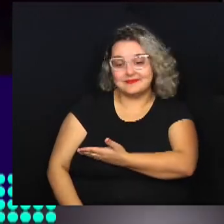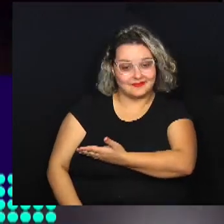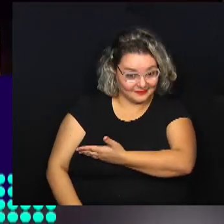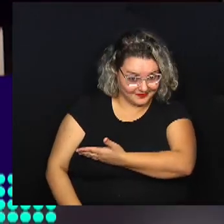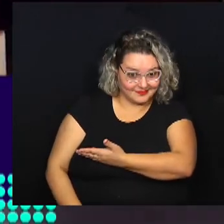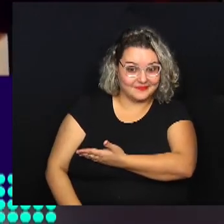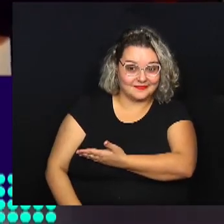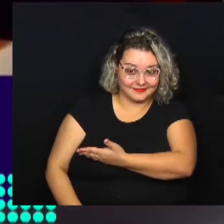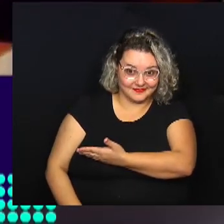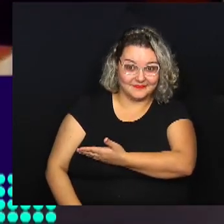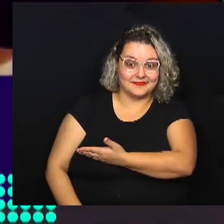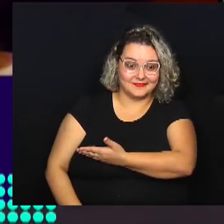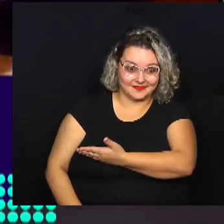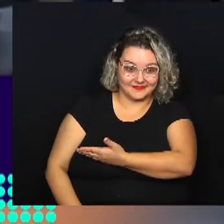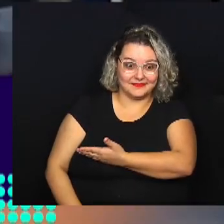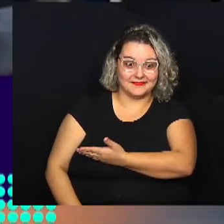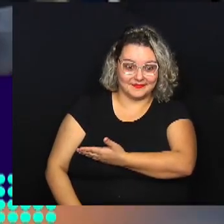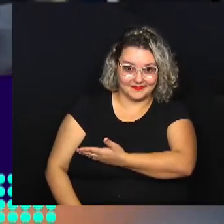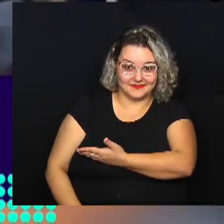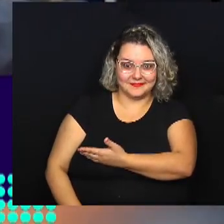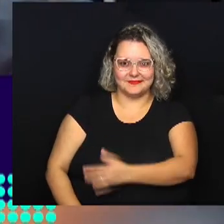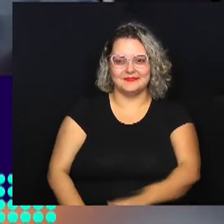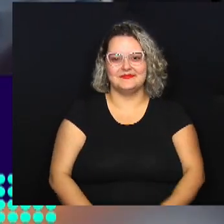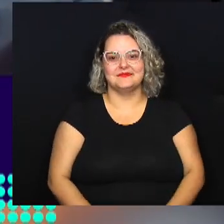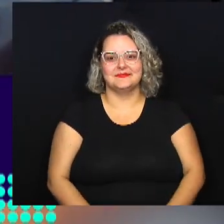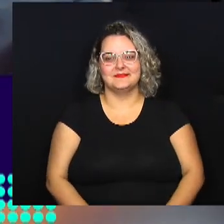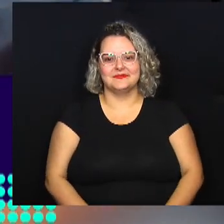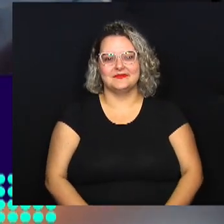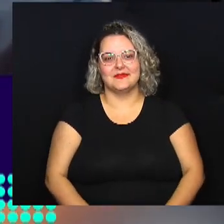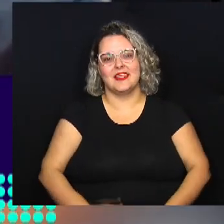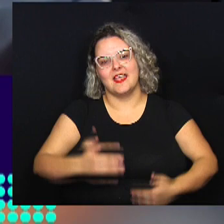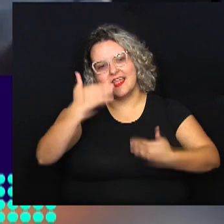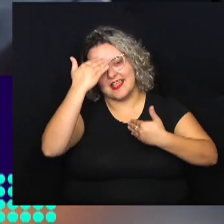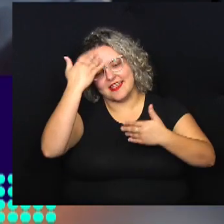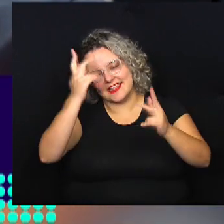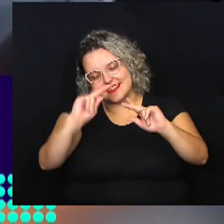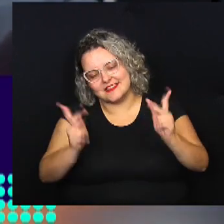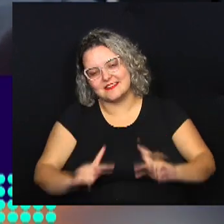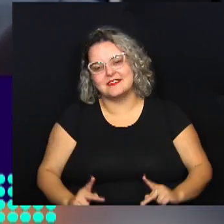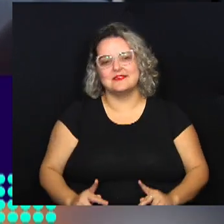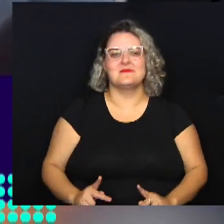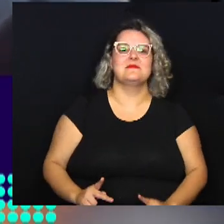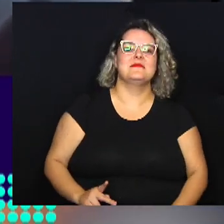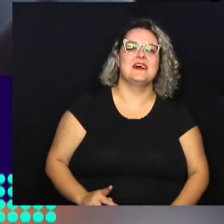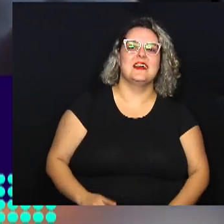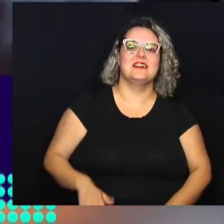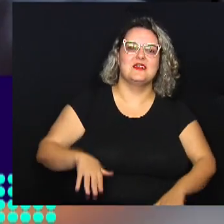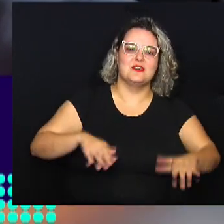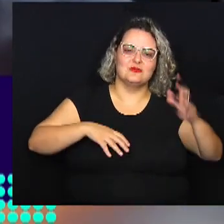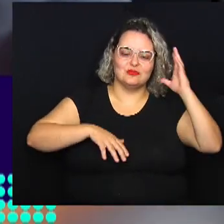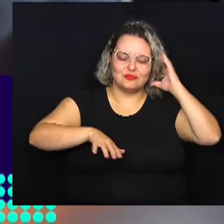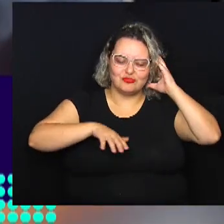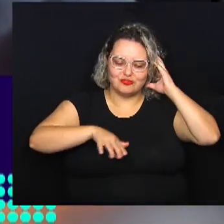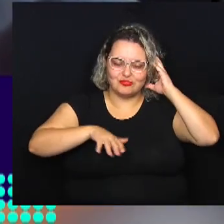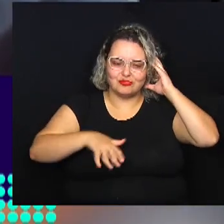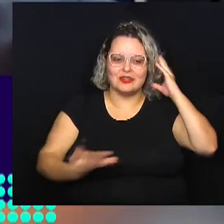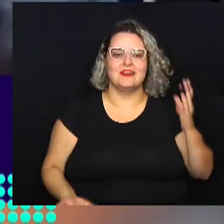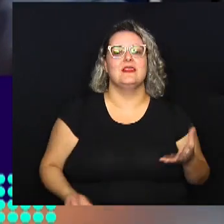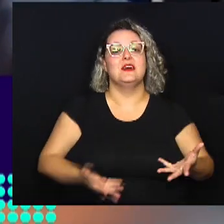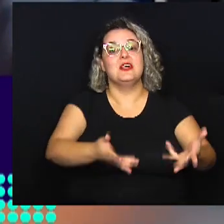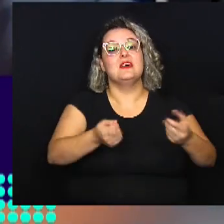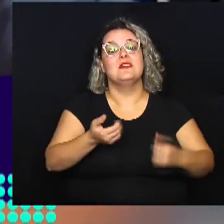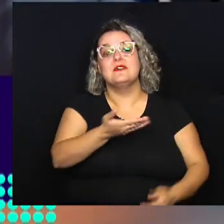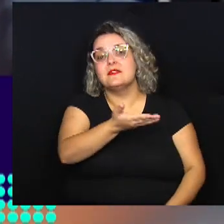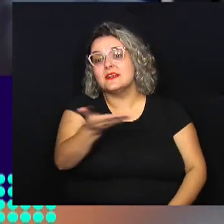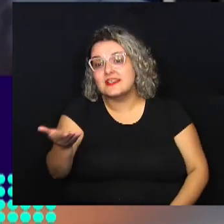Acordeon e Vitor Fernandes. Graça e paz, galera de Campinas e região, aqui é o DJ PV. Eu quero convidar você para não